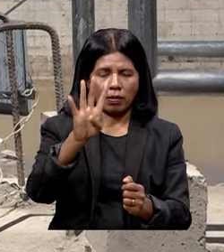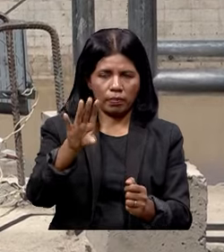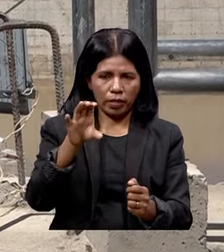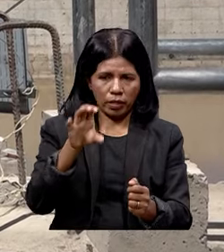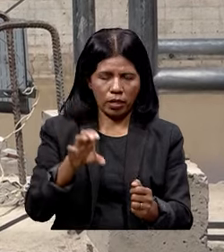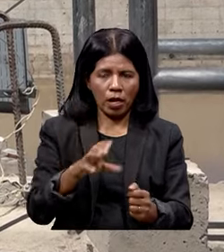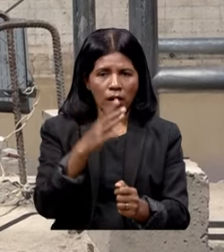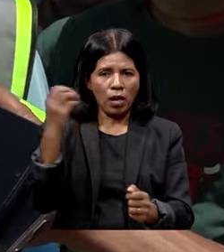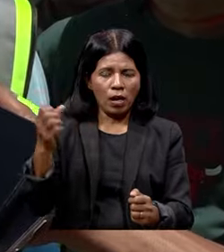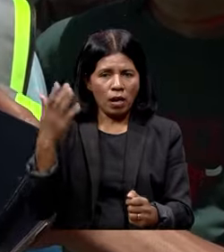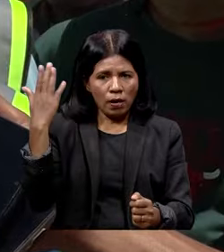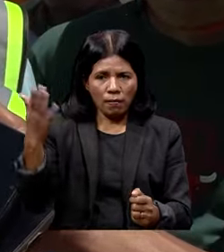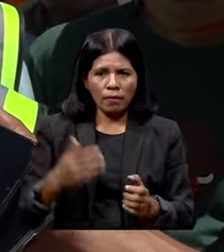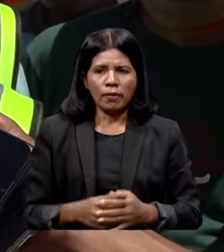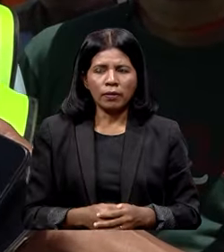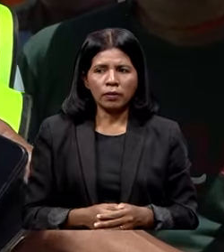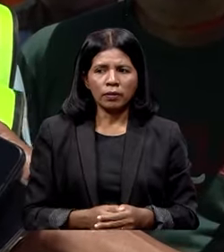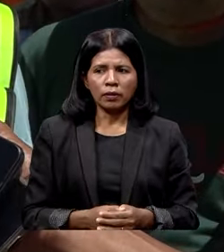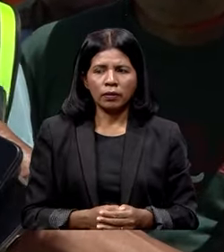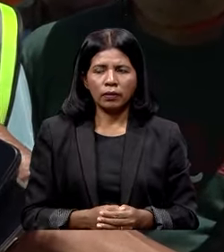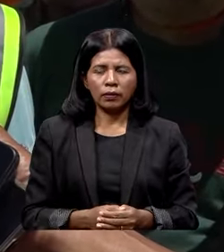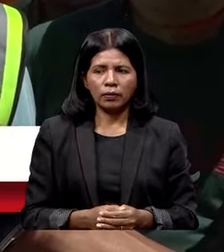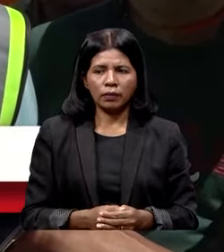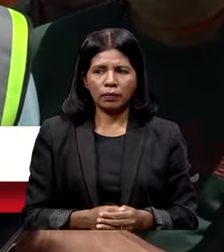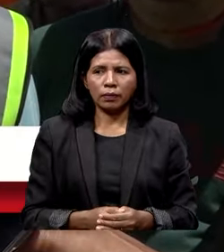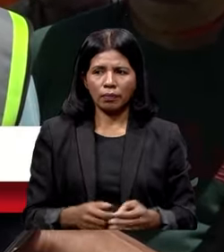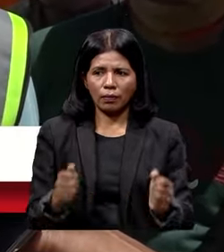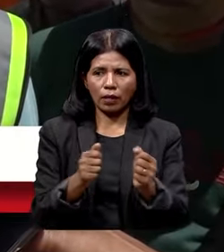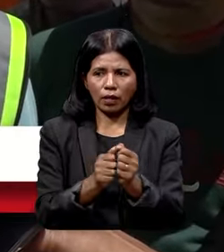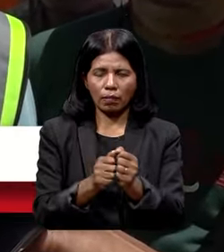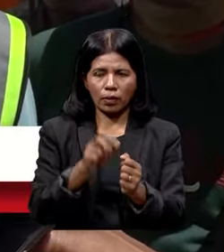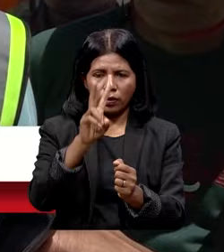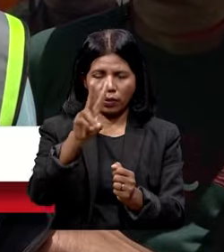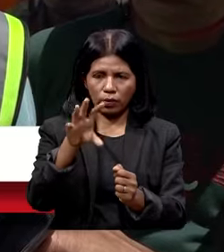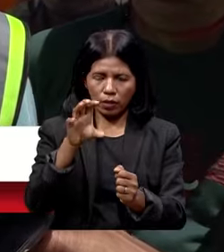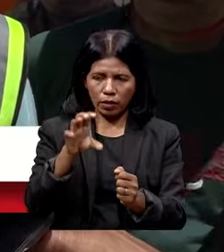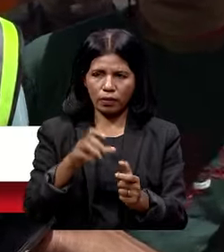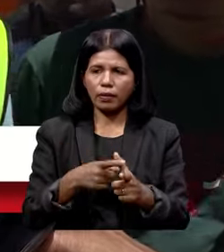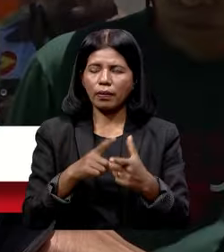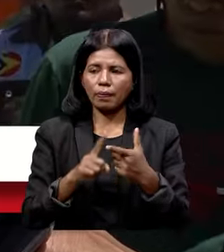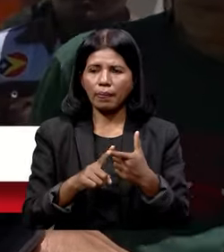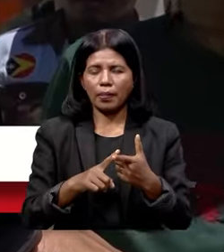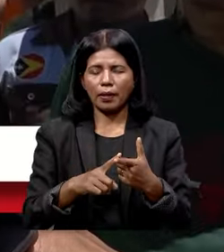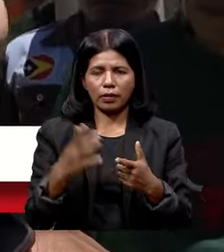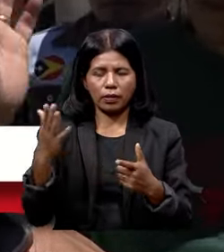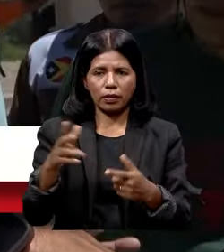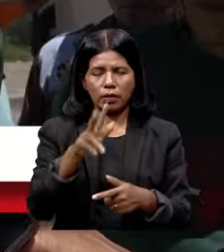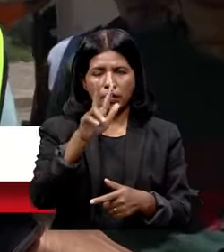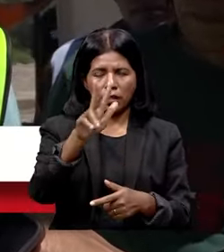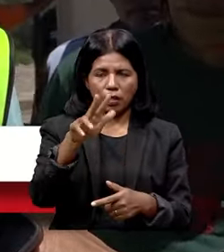Y aparte sobre nebane hectares a tus rua resi sobre ne a tus tolu